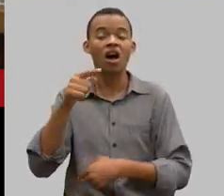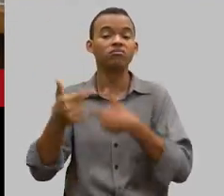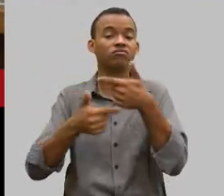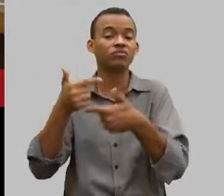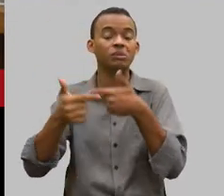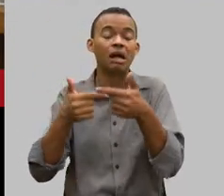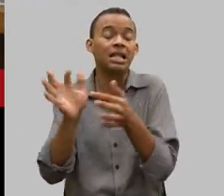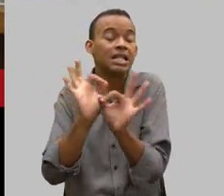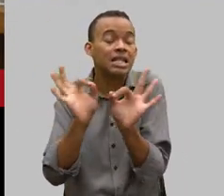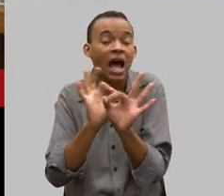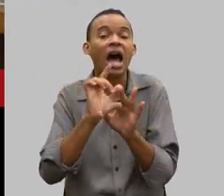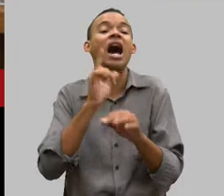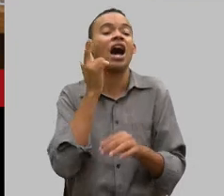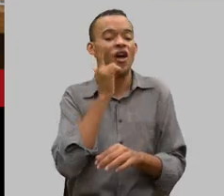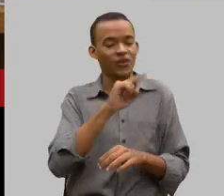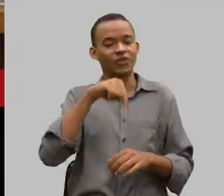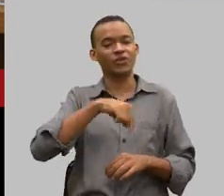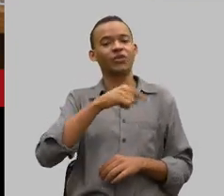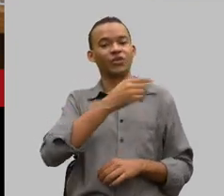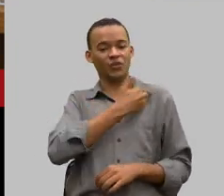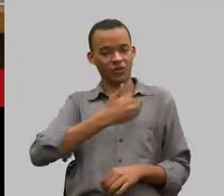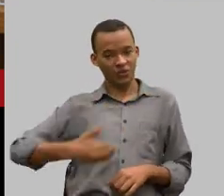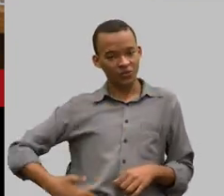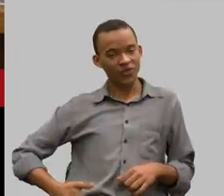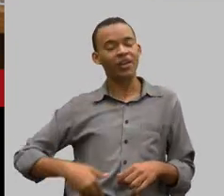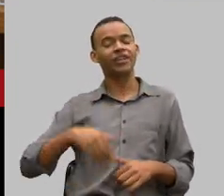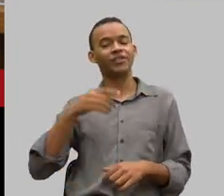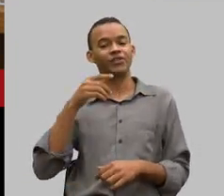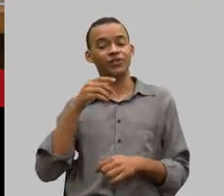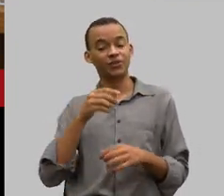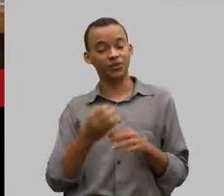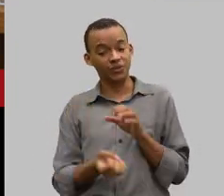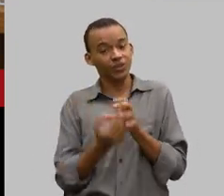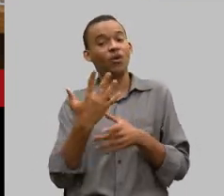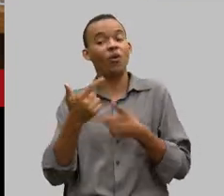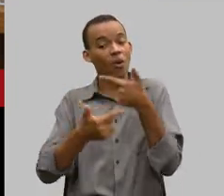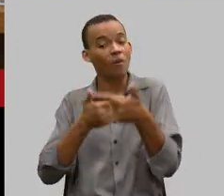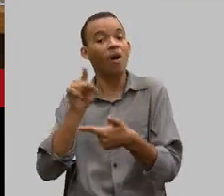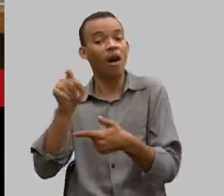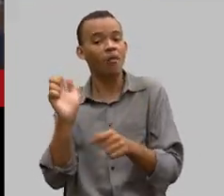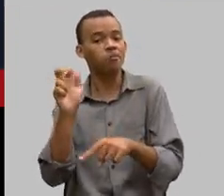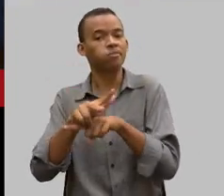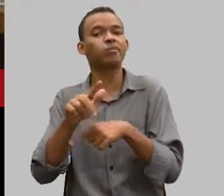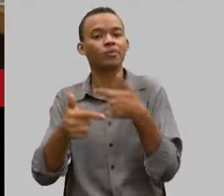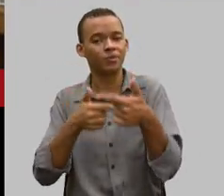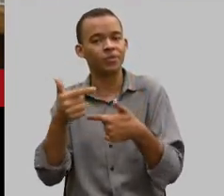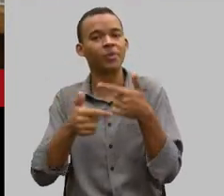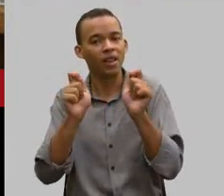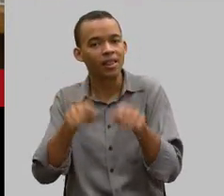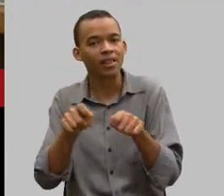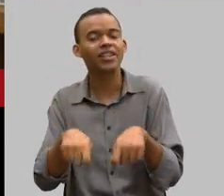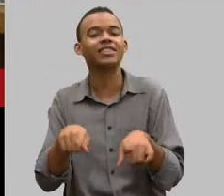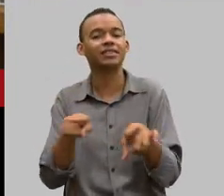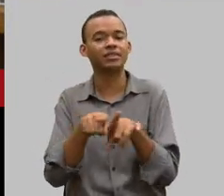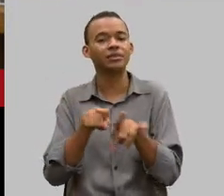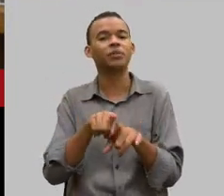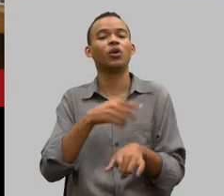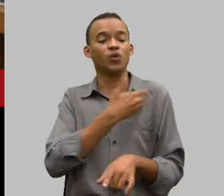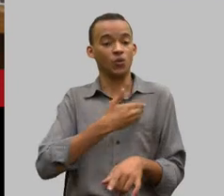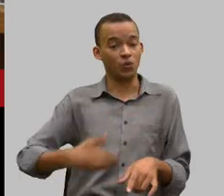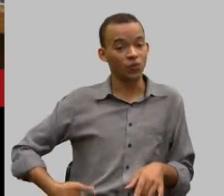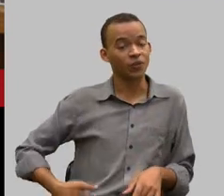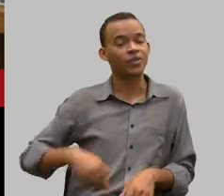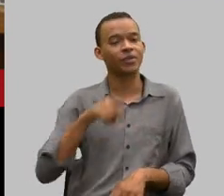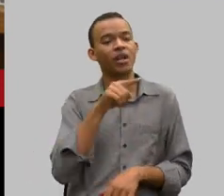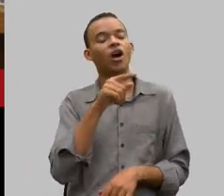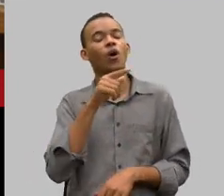fruto do trabalho do governador do Estado Romeo Zema fruto do trabalho deixo que vos fala fruto do trabalho do Gustavo Valadares